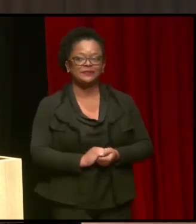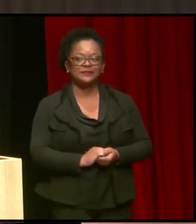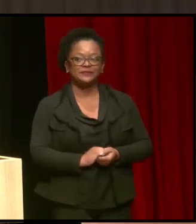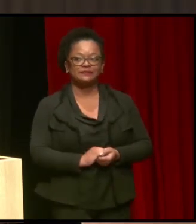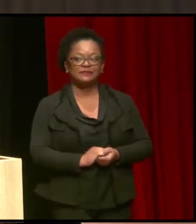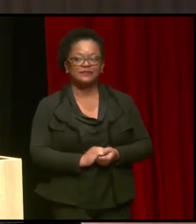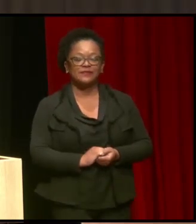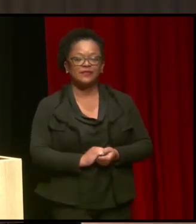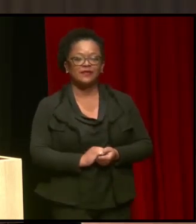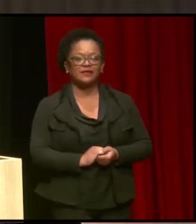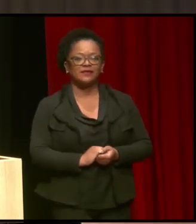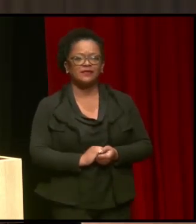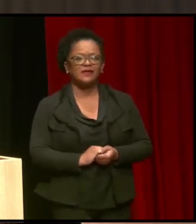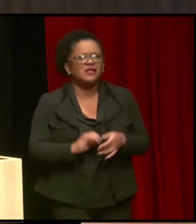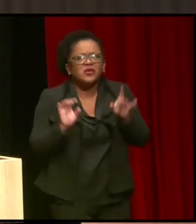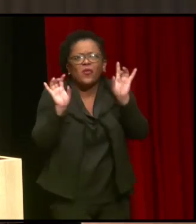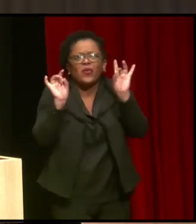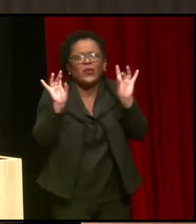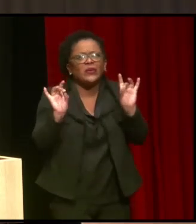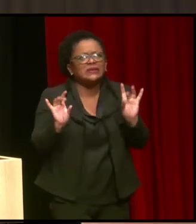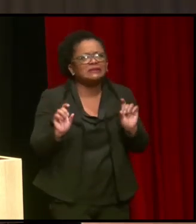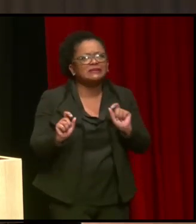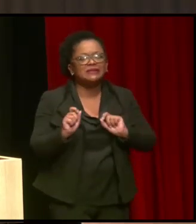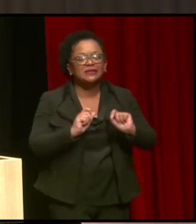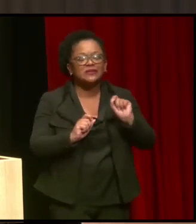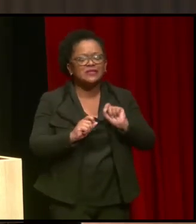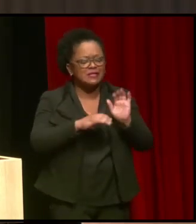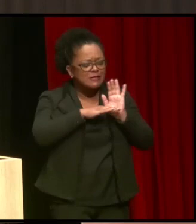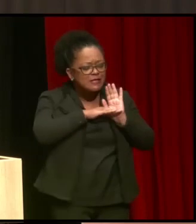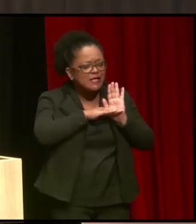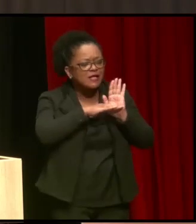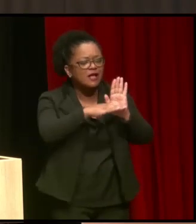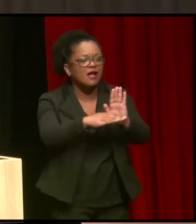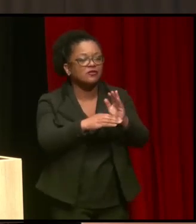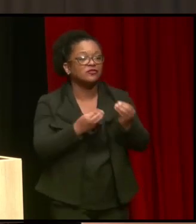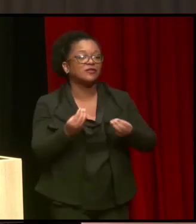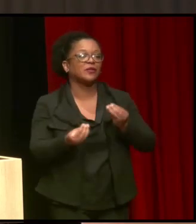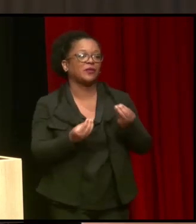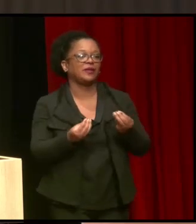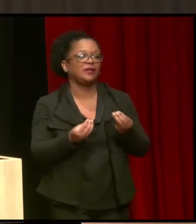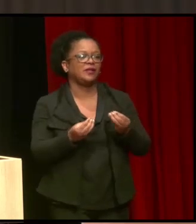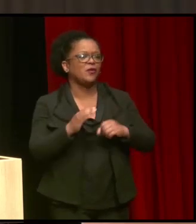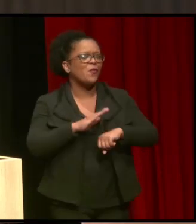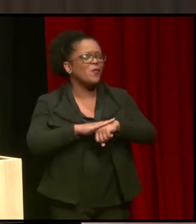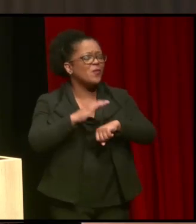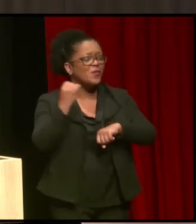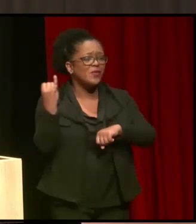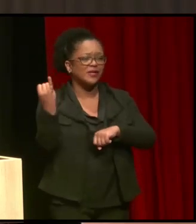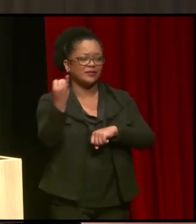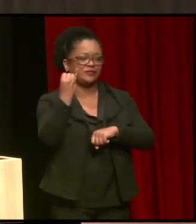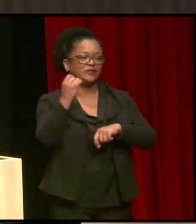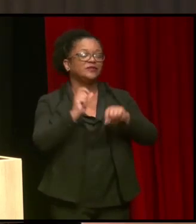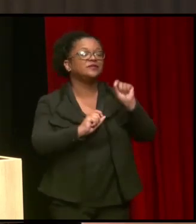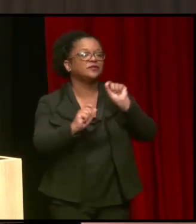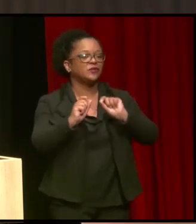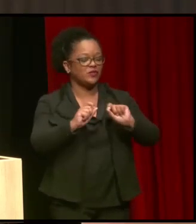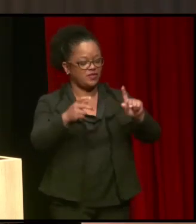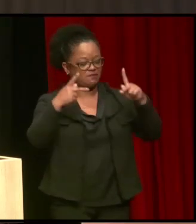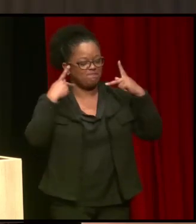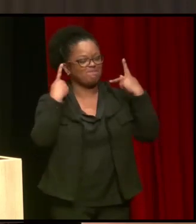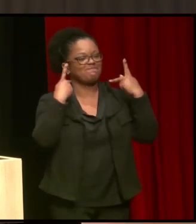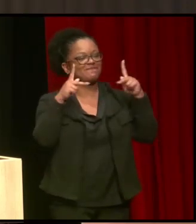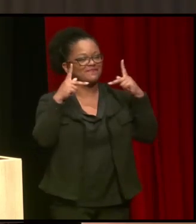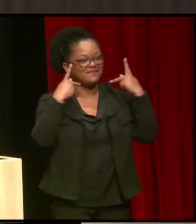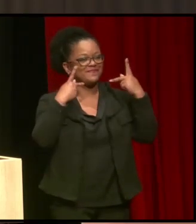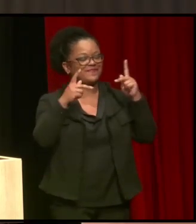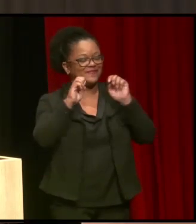E qual é o bem maior que eu posso fazer para uma pessoa? Falar do amor de Deus, falar a palavra de Deus